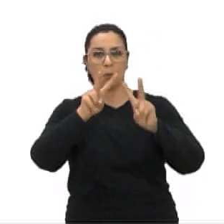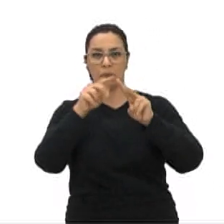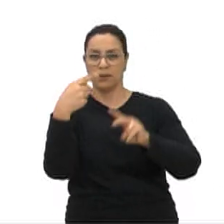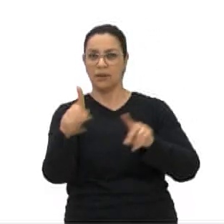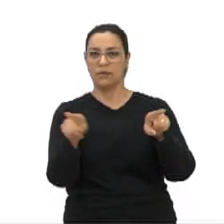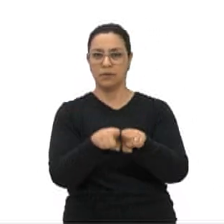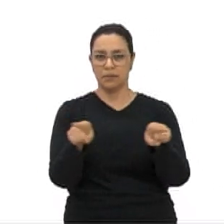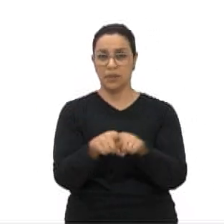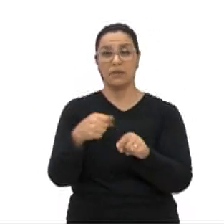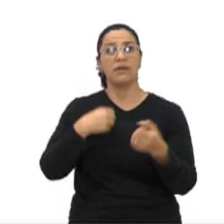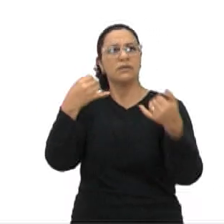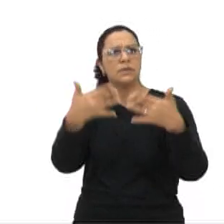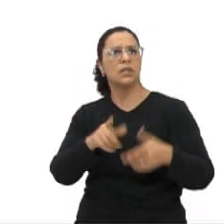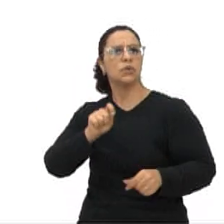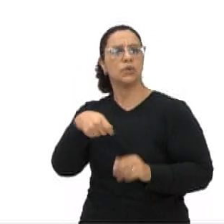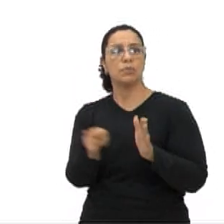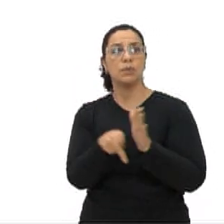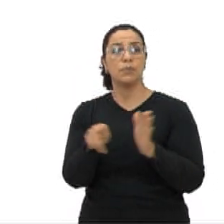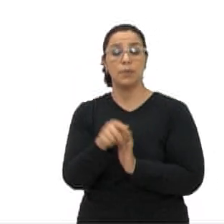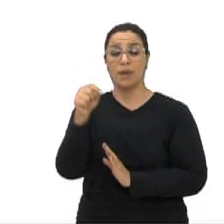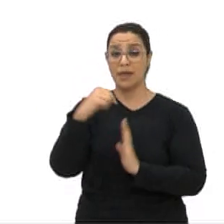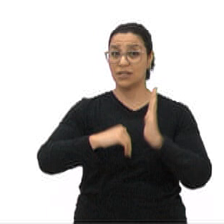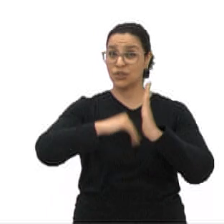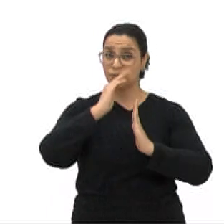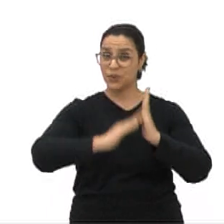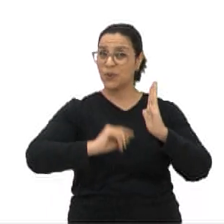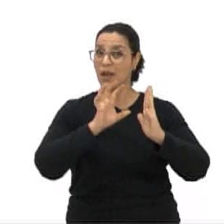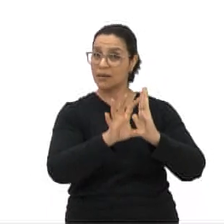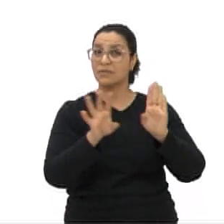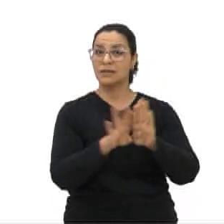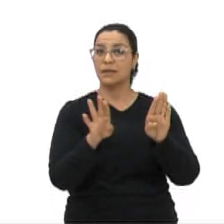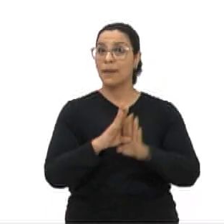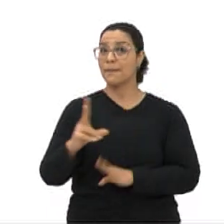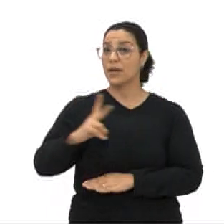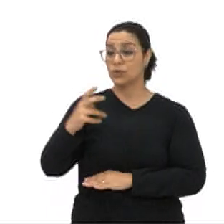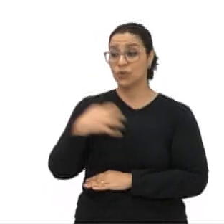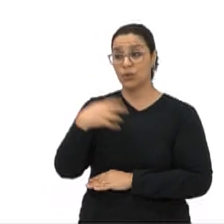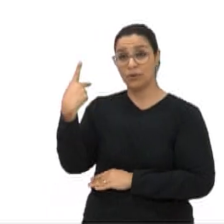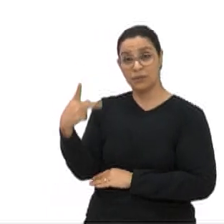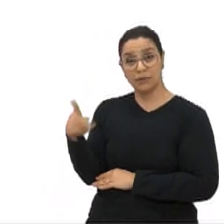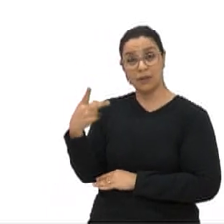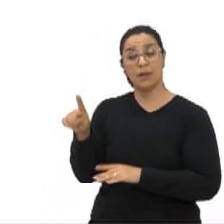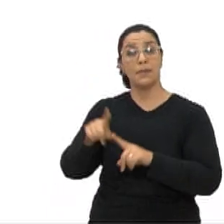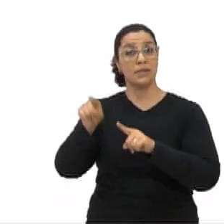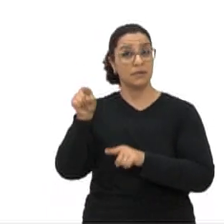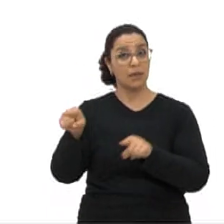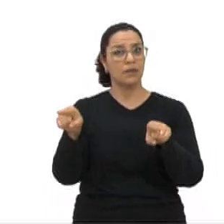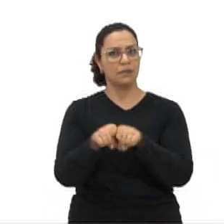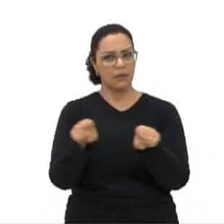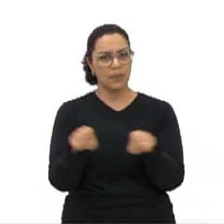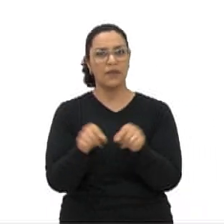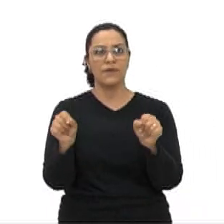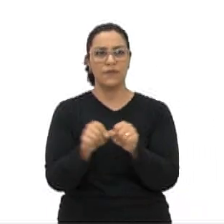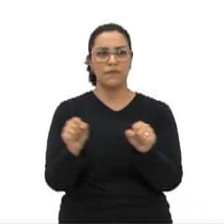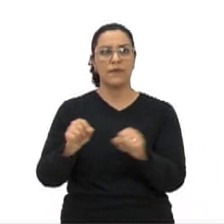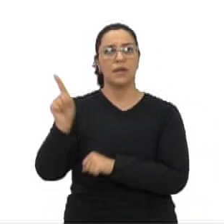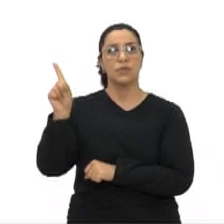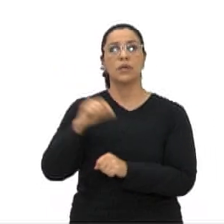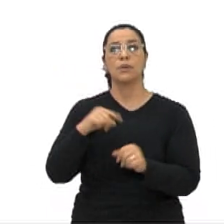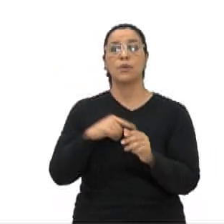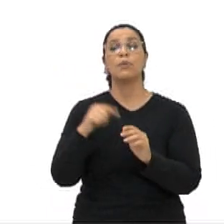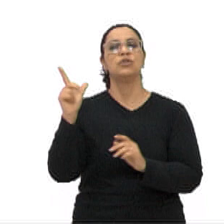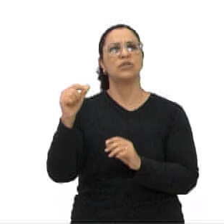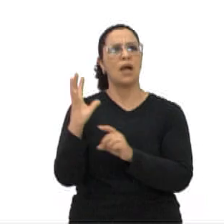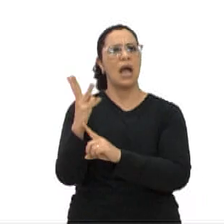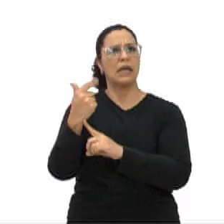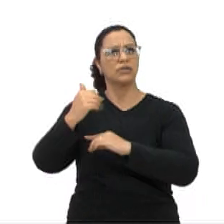ele, que ele vai trabalhar a natureza morta de uma coisa muito particular, mas também o próprio Michelangelo Caravaggio, ele já era